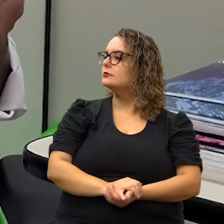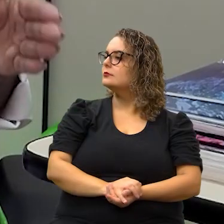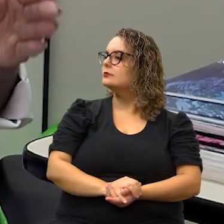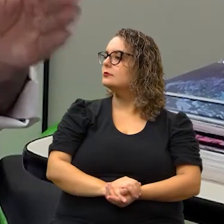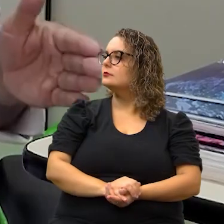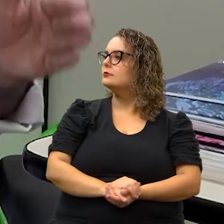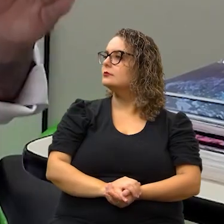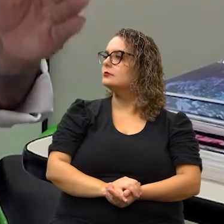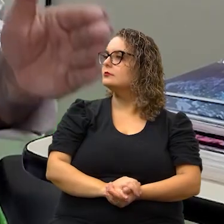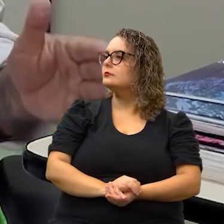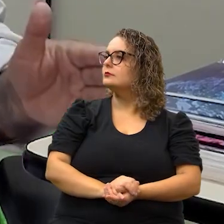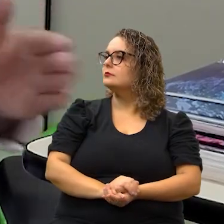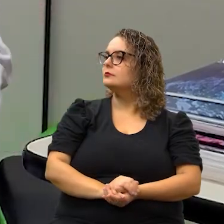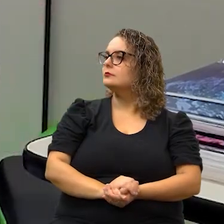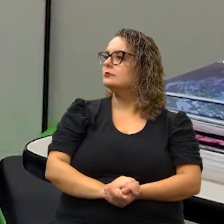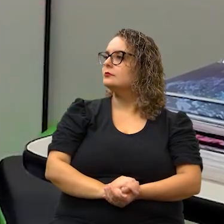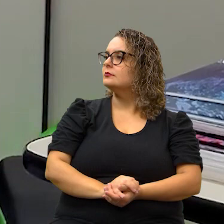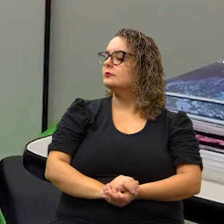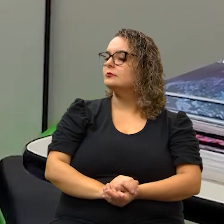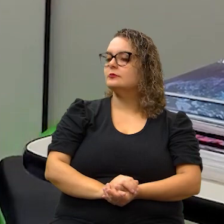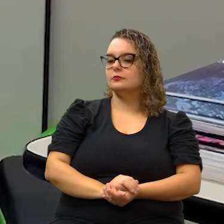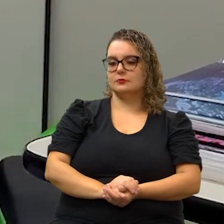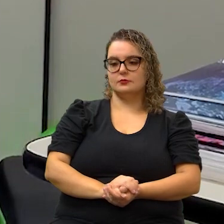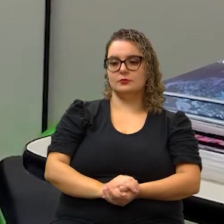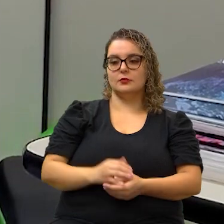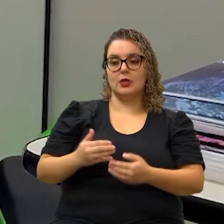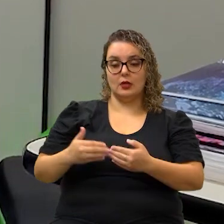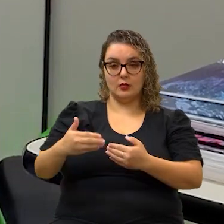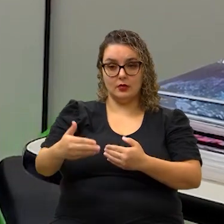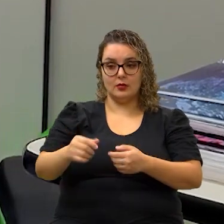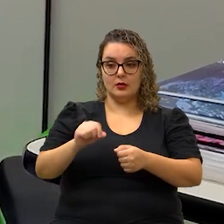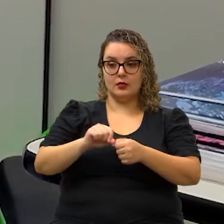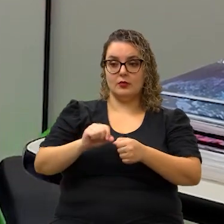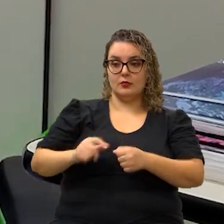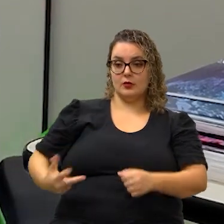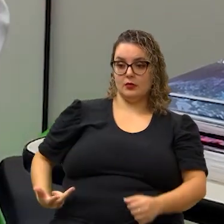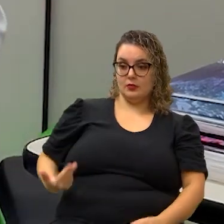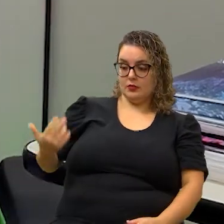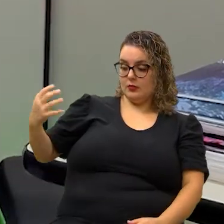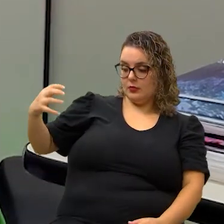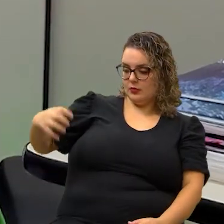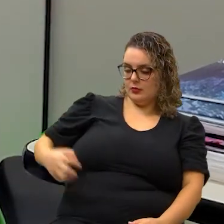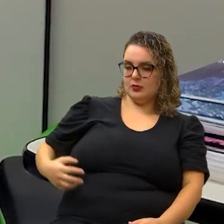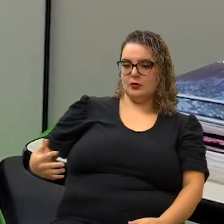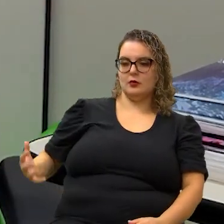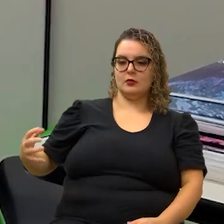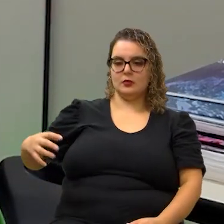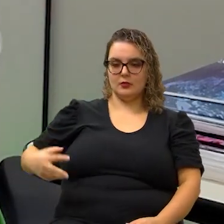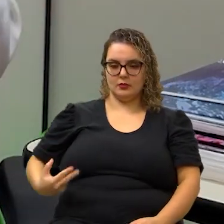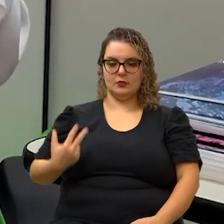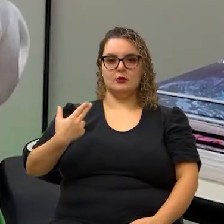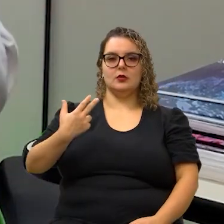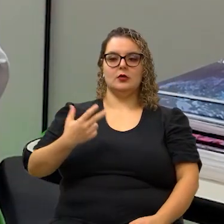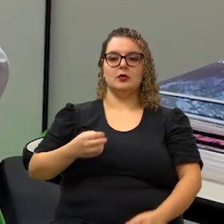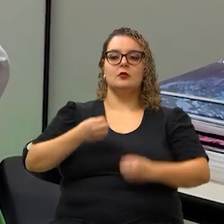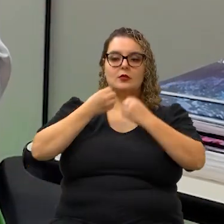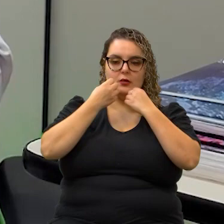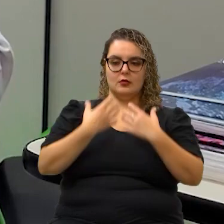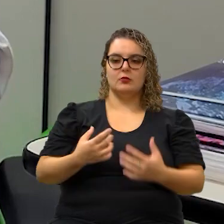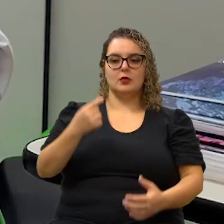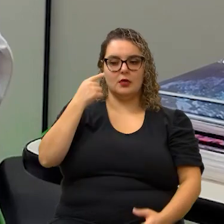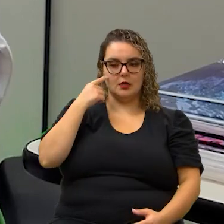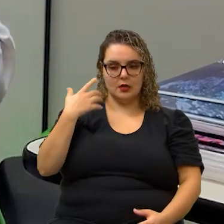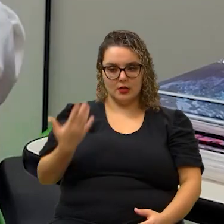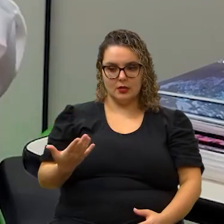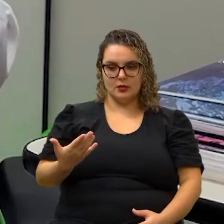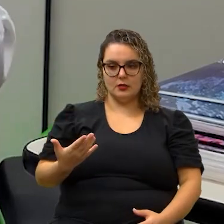A partir do momento que faz o transplante e fica bom, a ideia realmente é voltar na qualidade de vida que ele tinha antes.